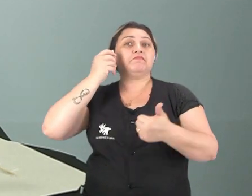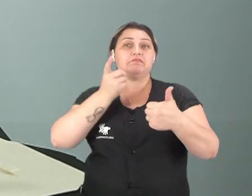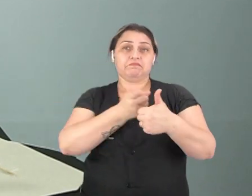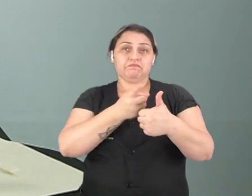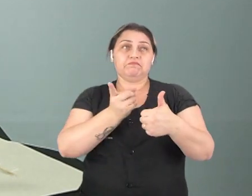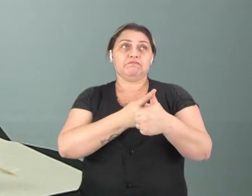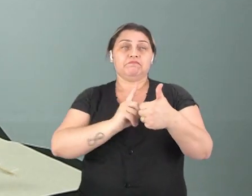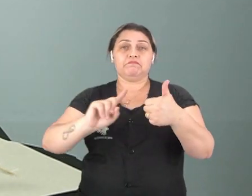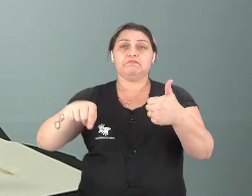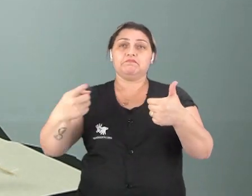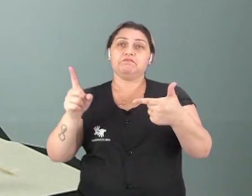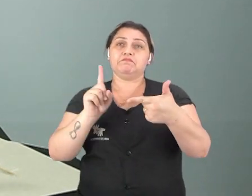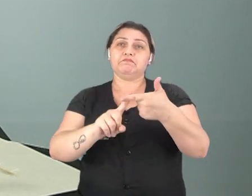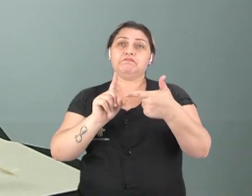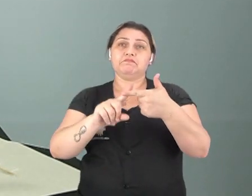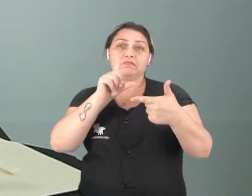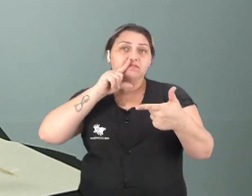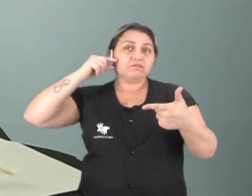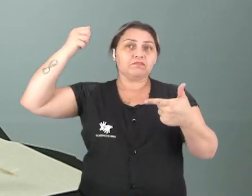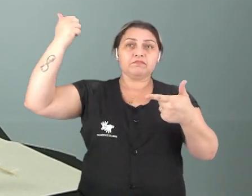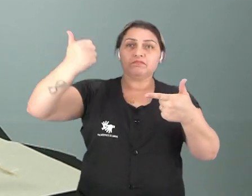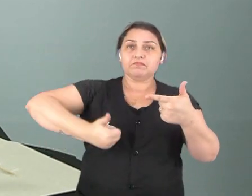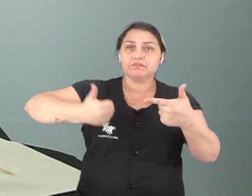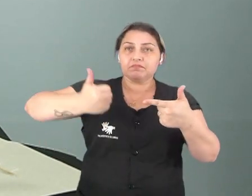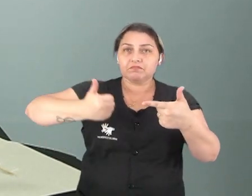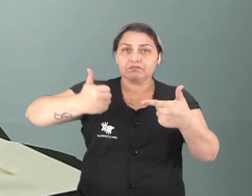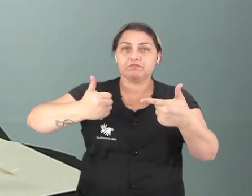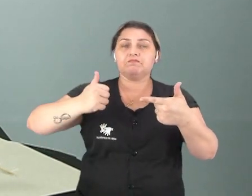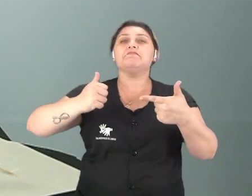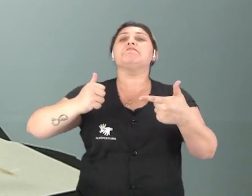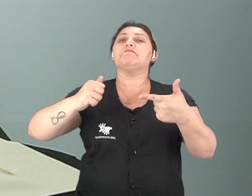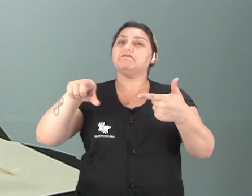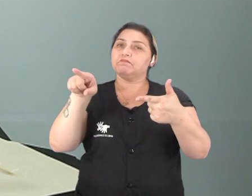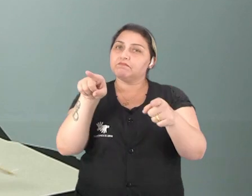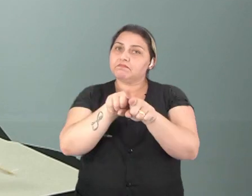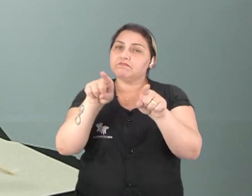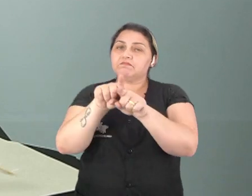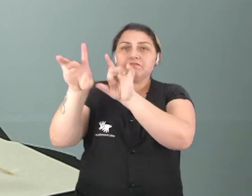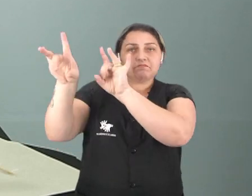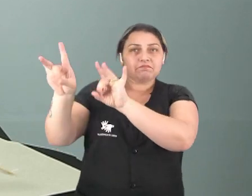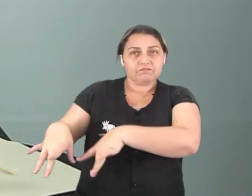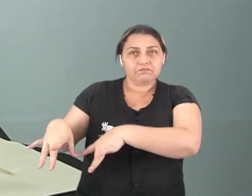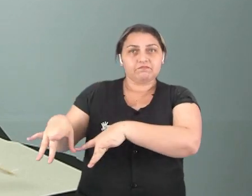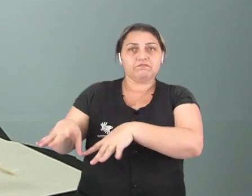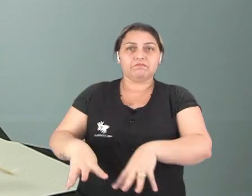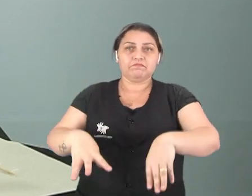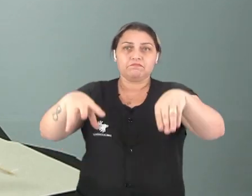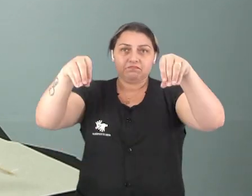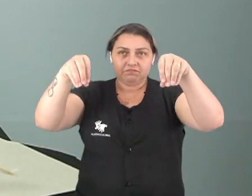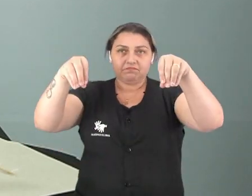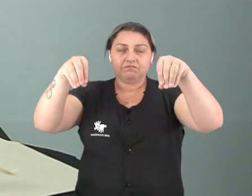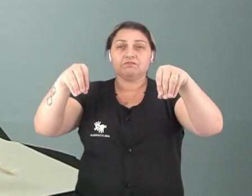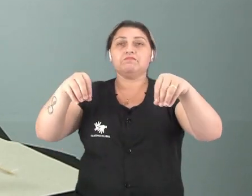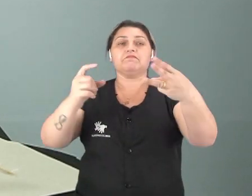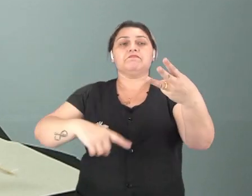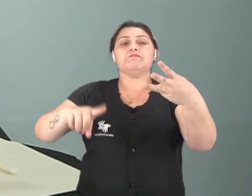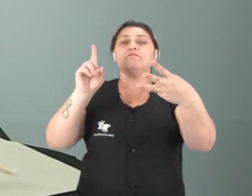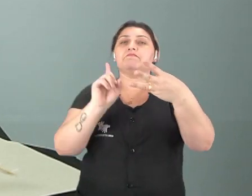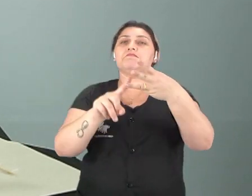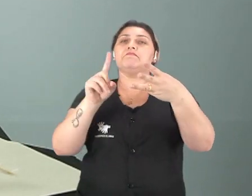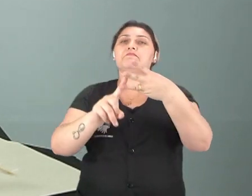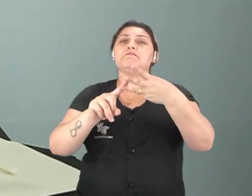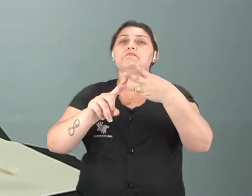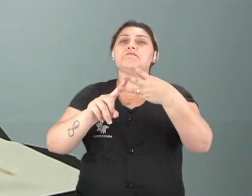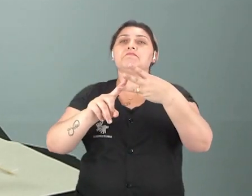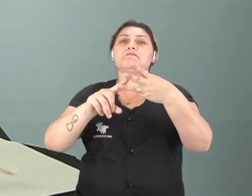né? Depois foi para Dom Pedro I, que também abdicou, né, do seu trono, e foi para Dom